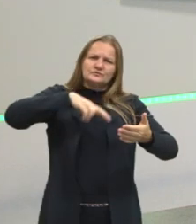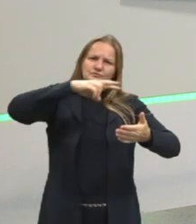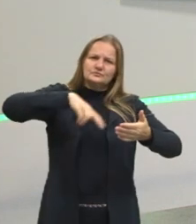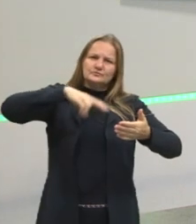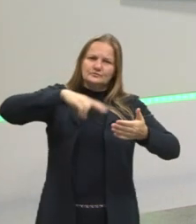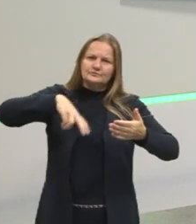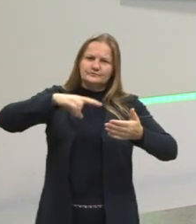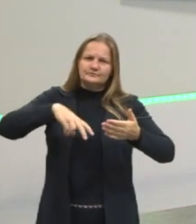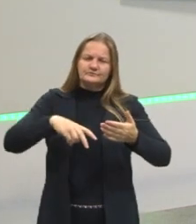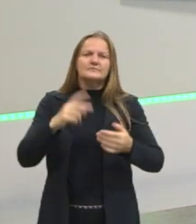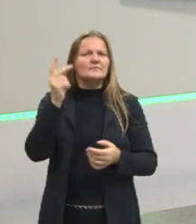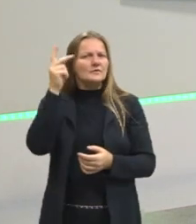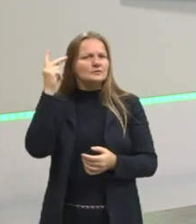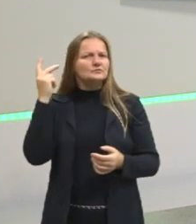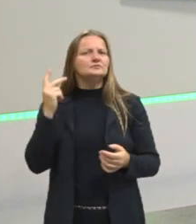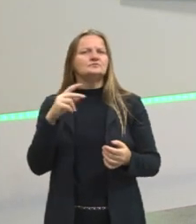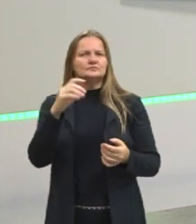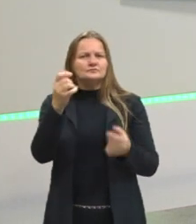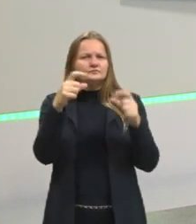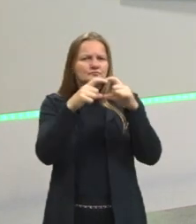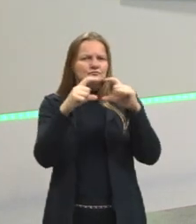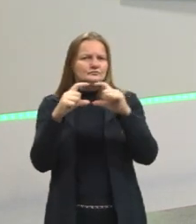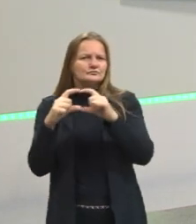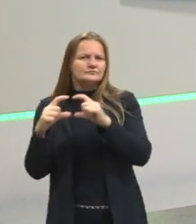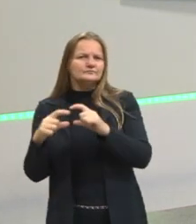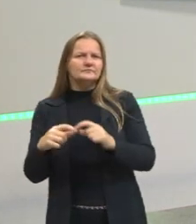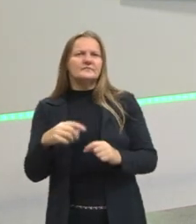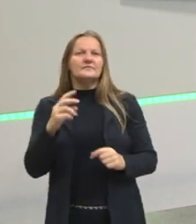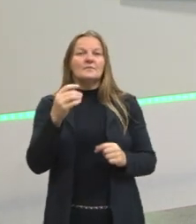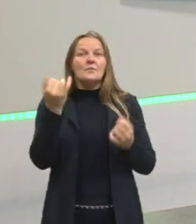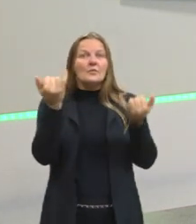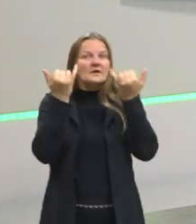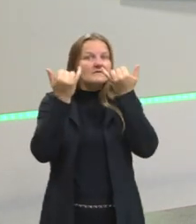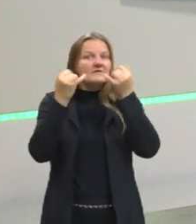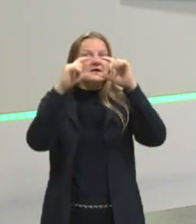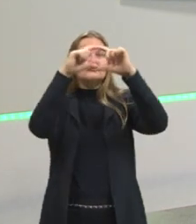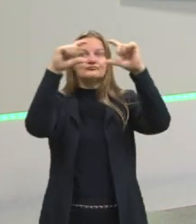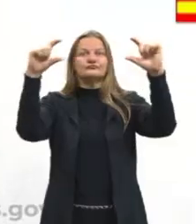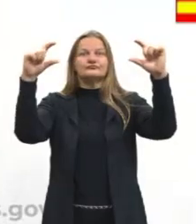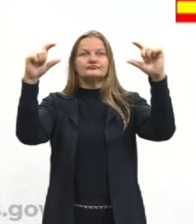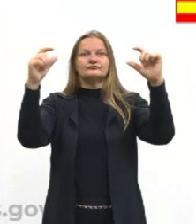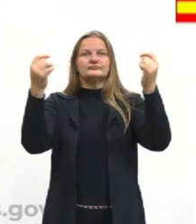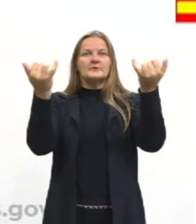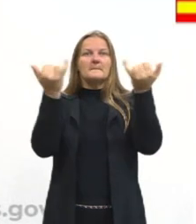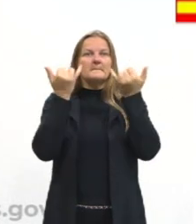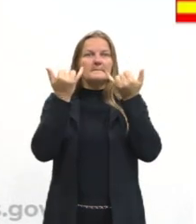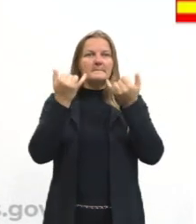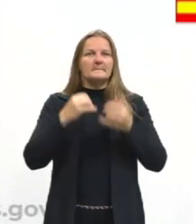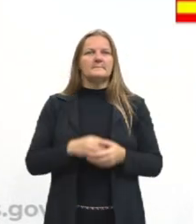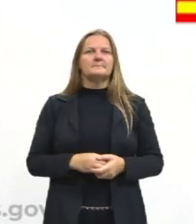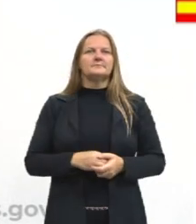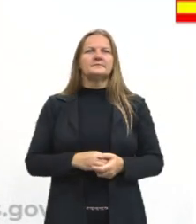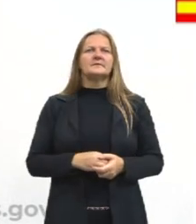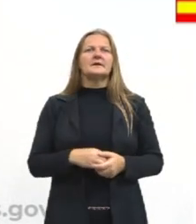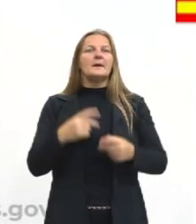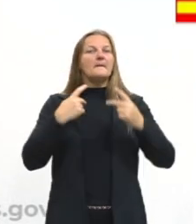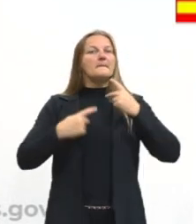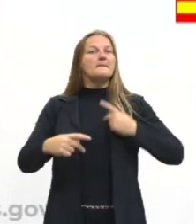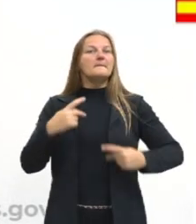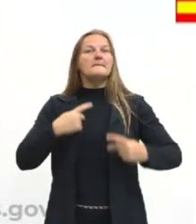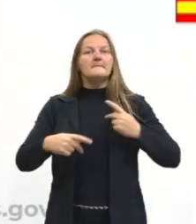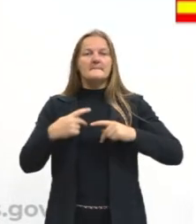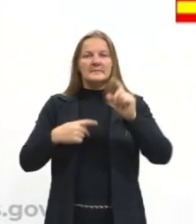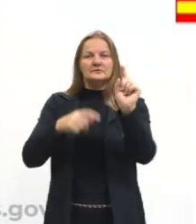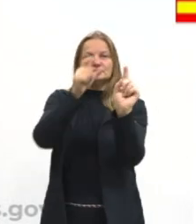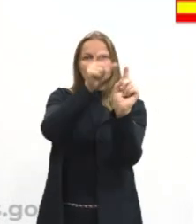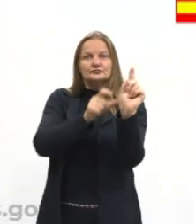a a historieta né a tira da Mafalda vamos ver aqui o enunciado a personagem